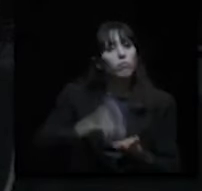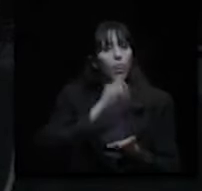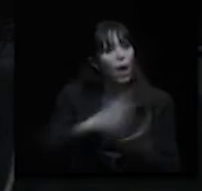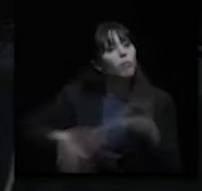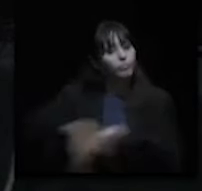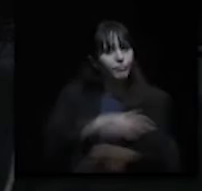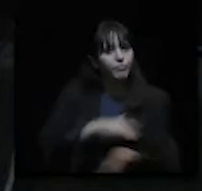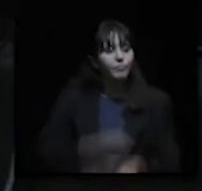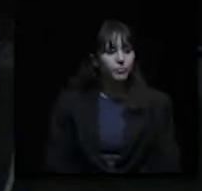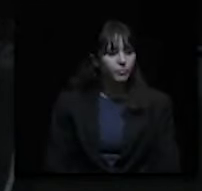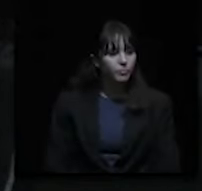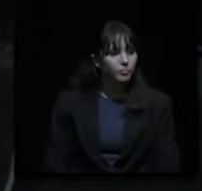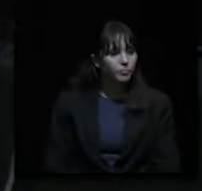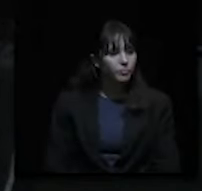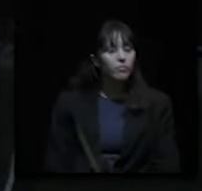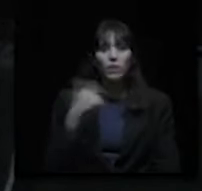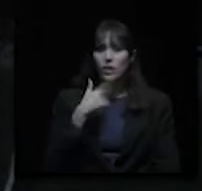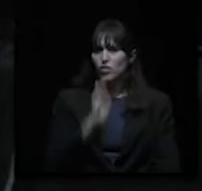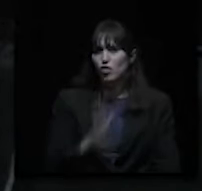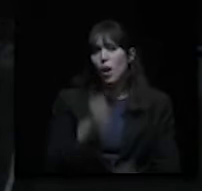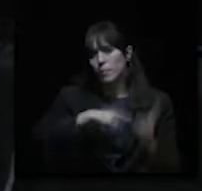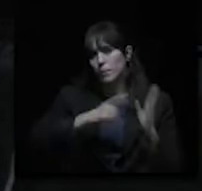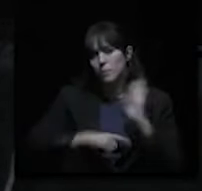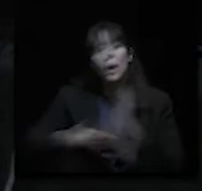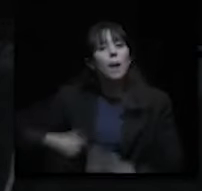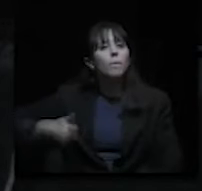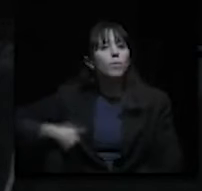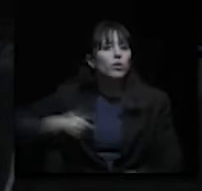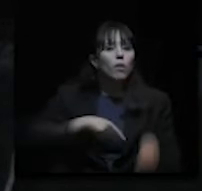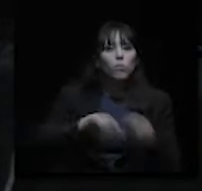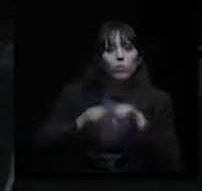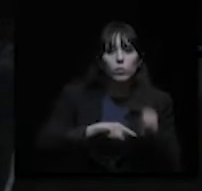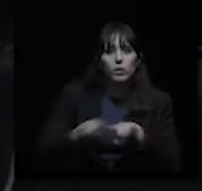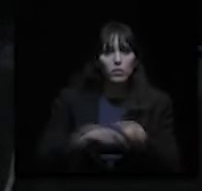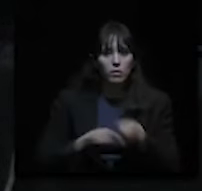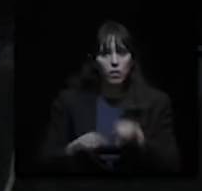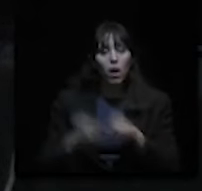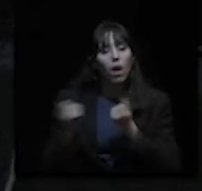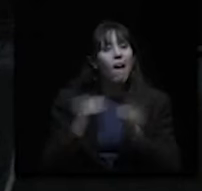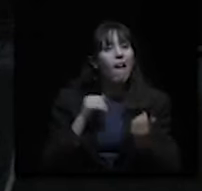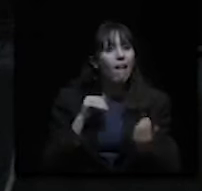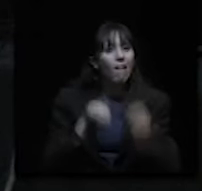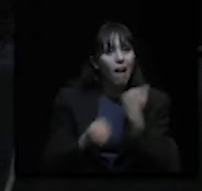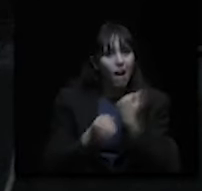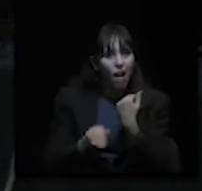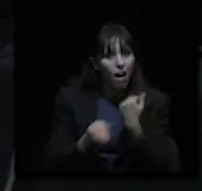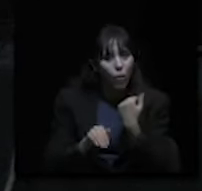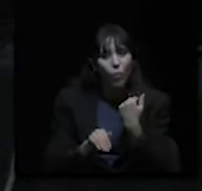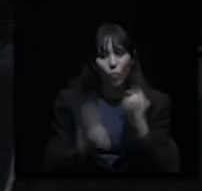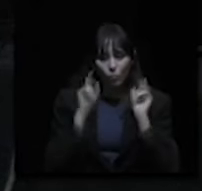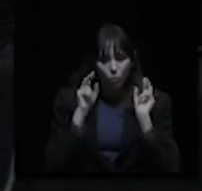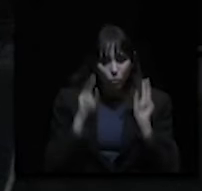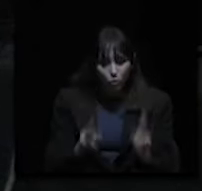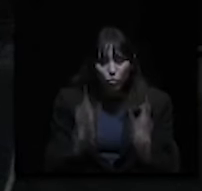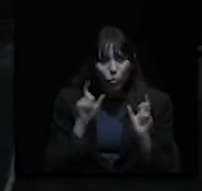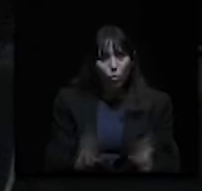a pé. E também já o referimos tantas vezes, não há prioridade nem política para a redução do número de automóveis a circular em Lisboa, nem na